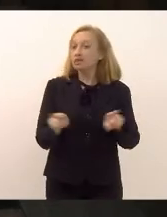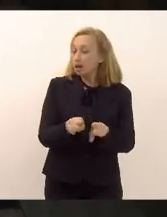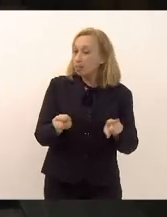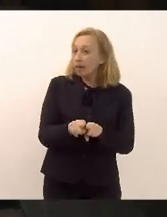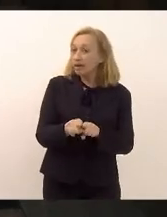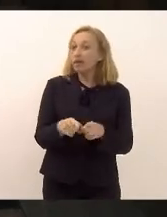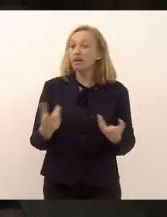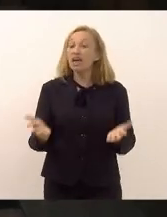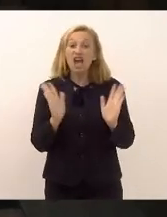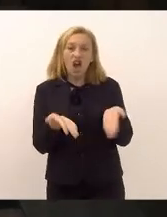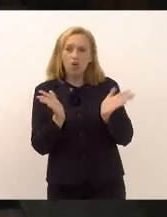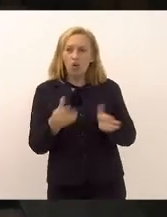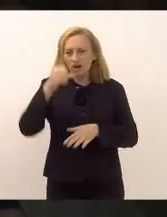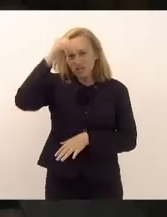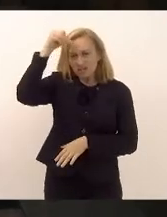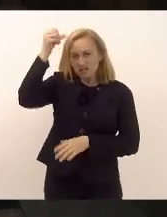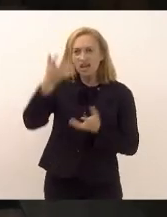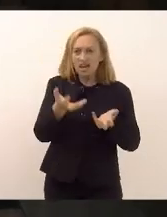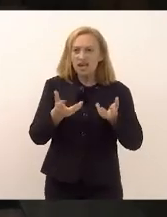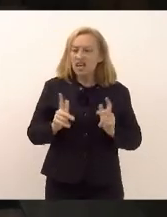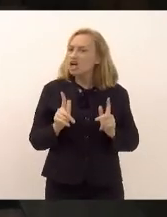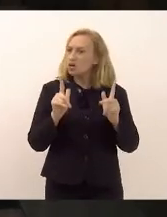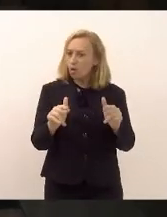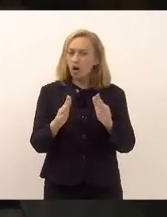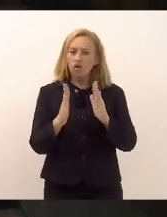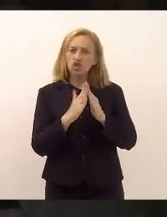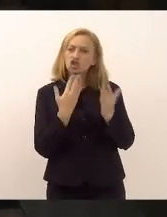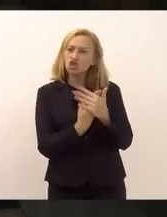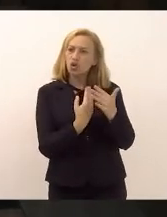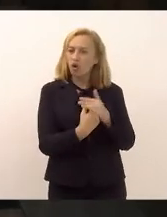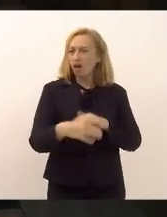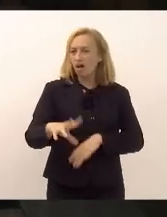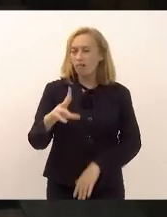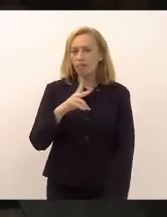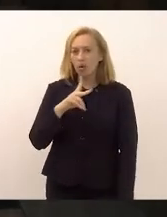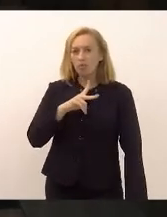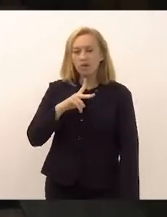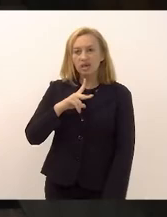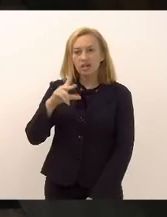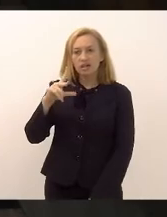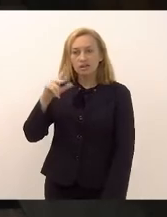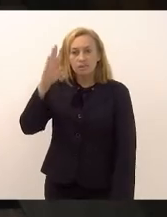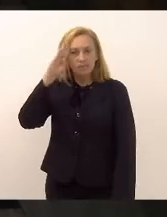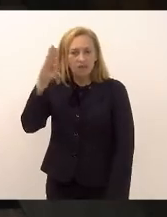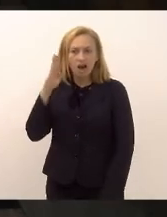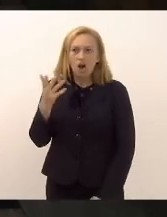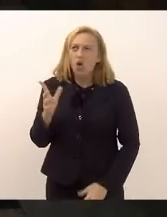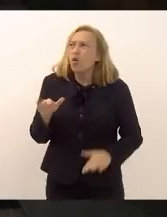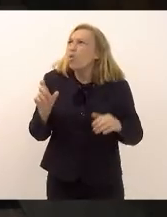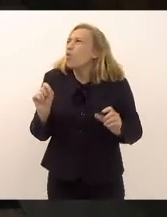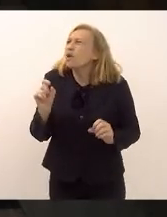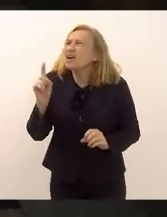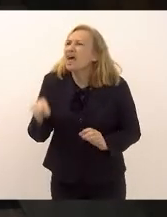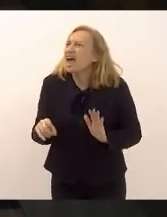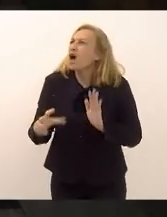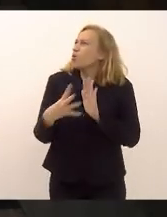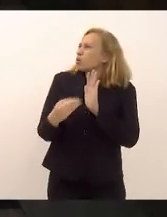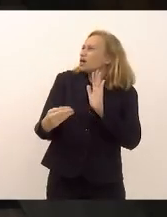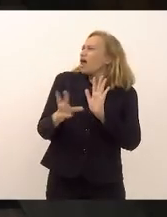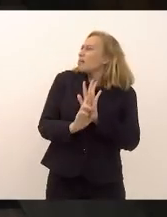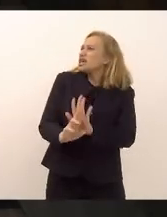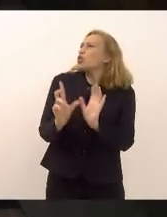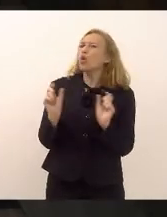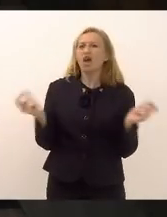dele, e agora Cláudio Castro quer fazer a sua própria escola cívico-militar. Ora, bolas, o que é esse modelo, o que ele